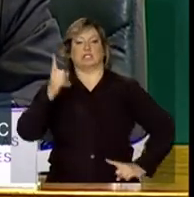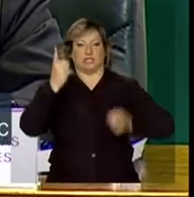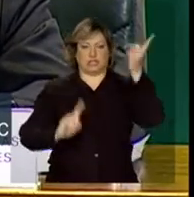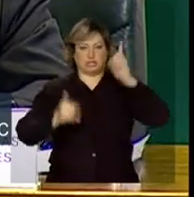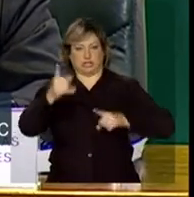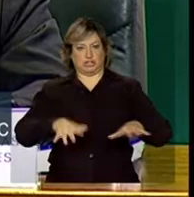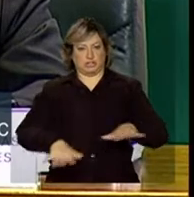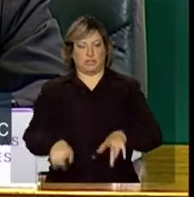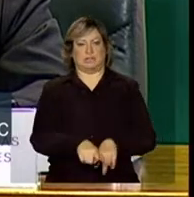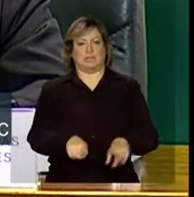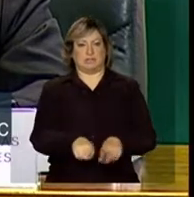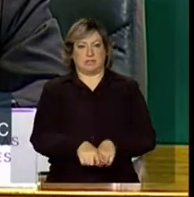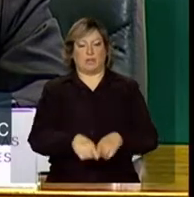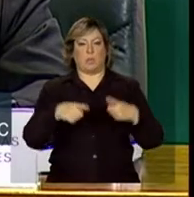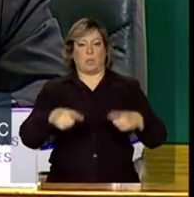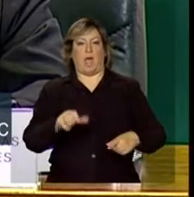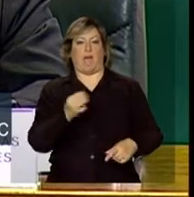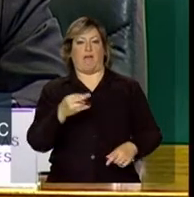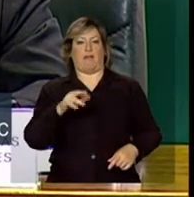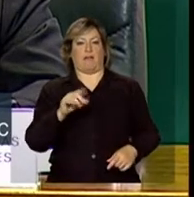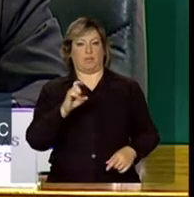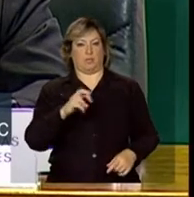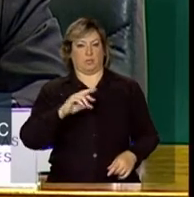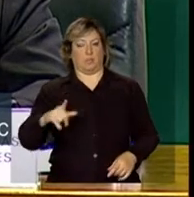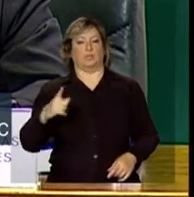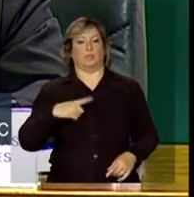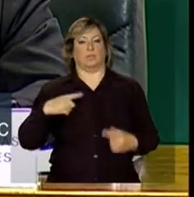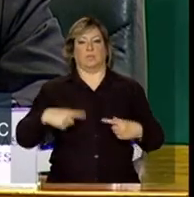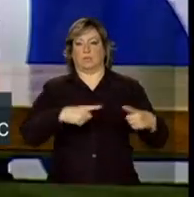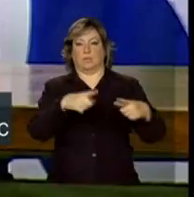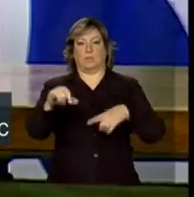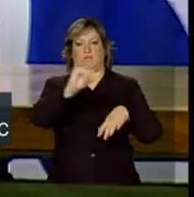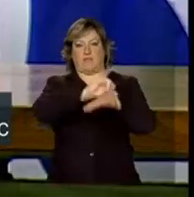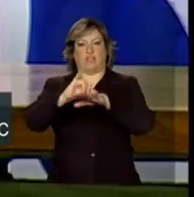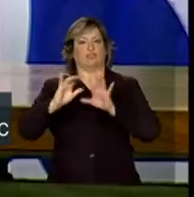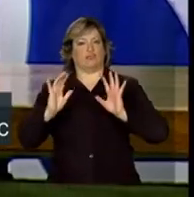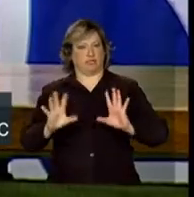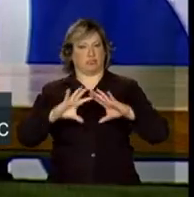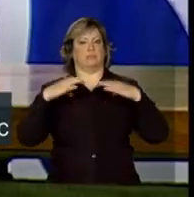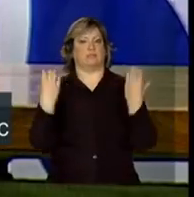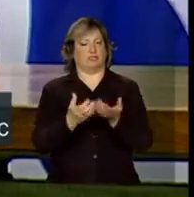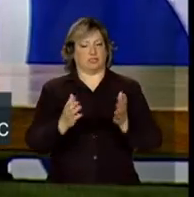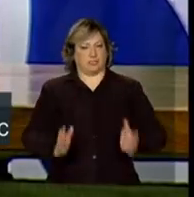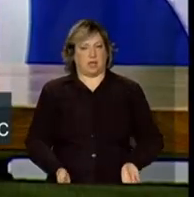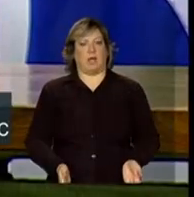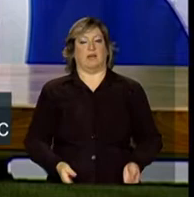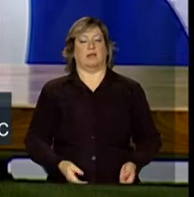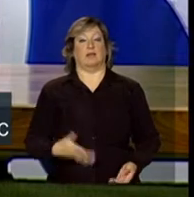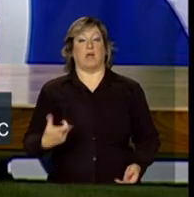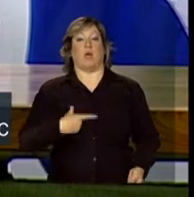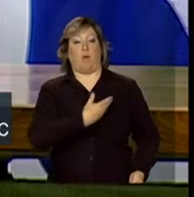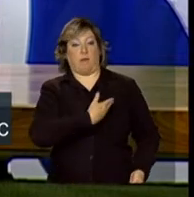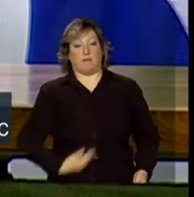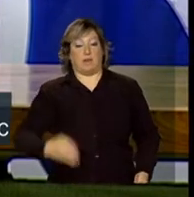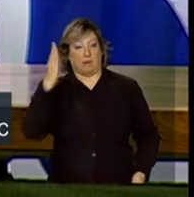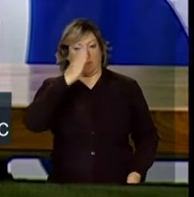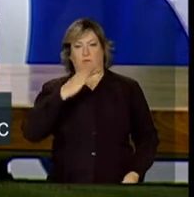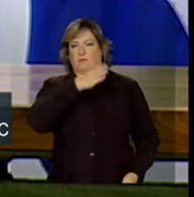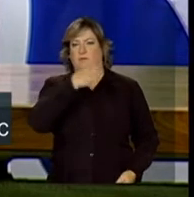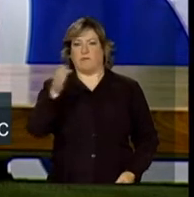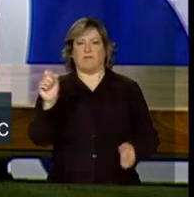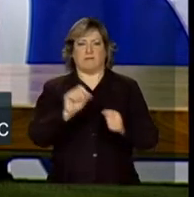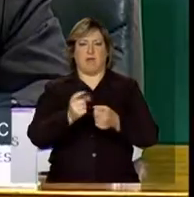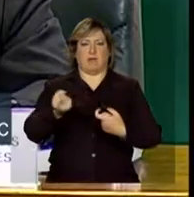a saitex na África do Sul consoante com a prioridade conferida pelo governo brasileiro a conquista de novos